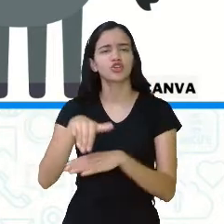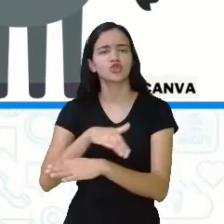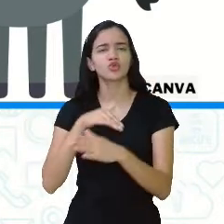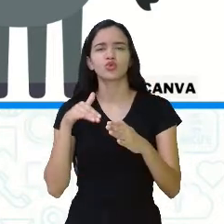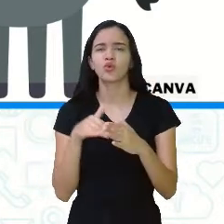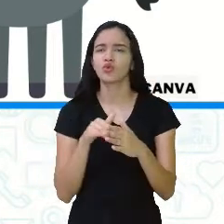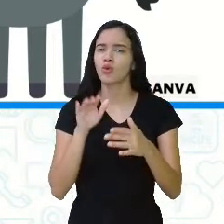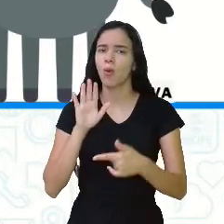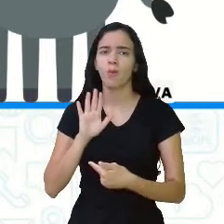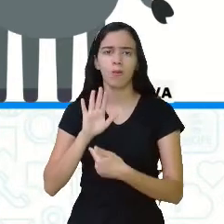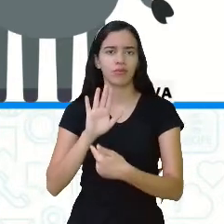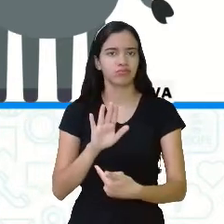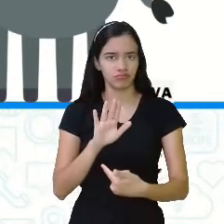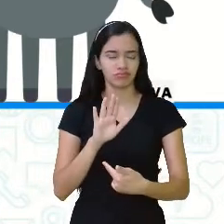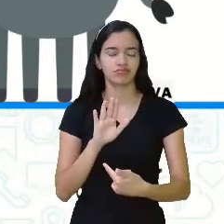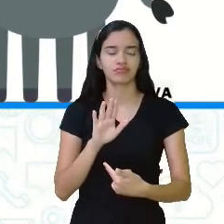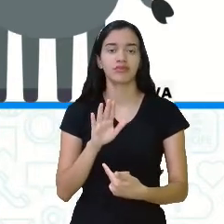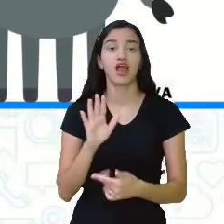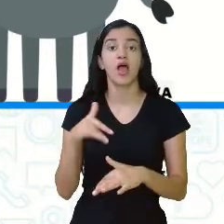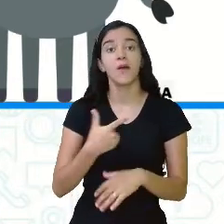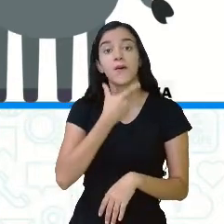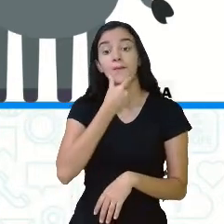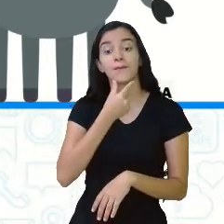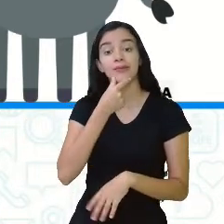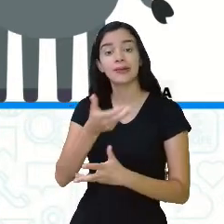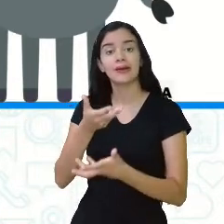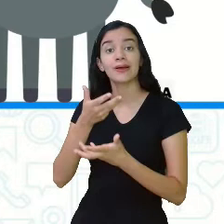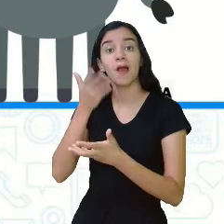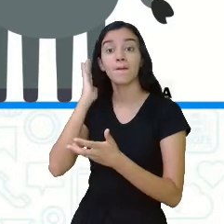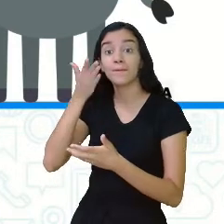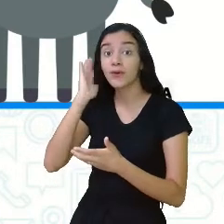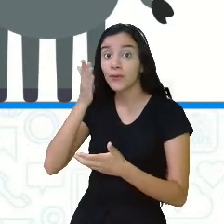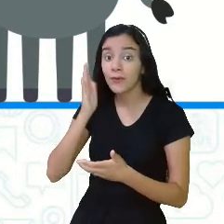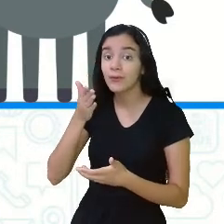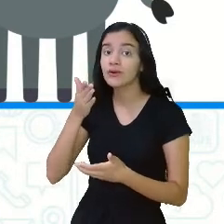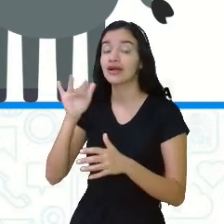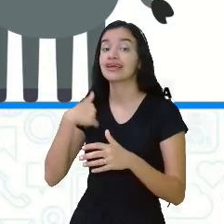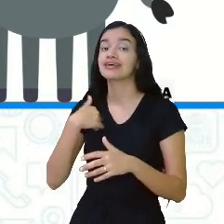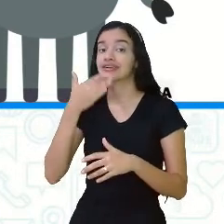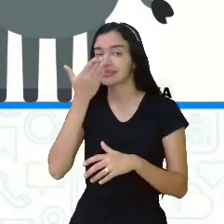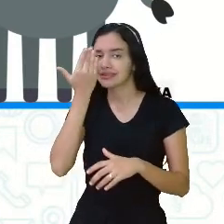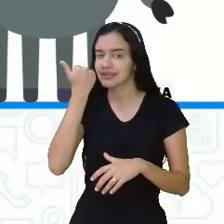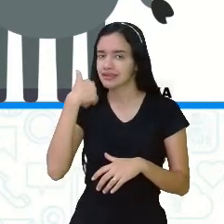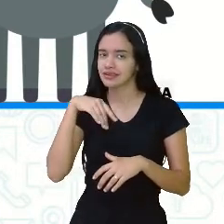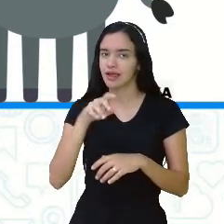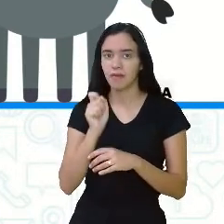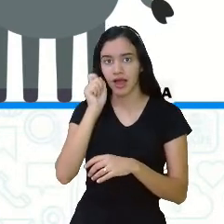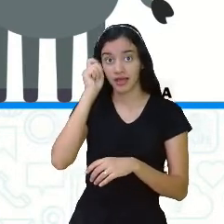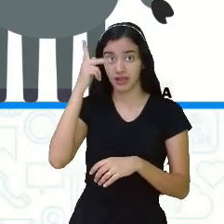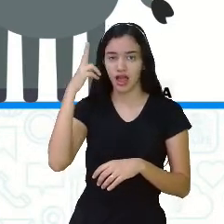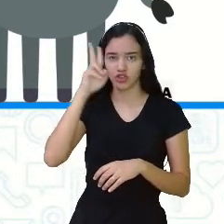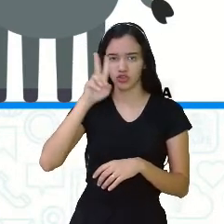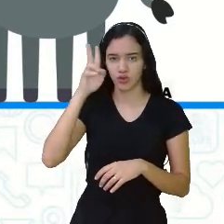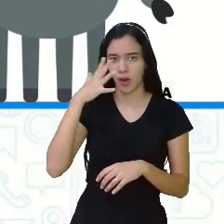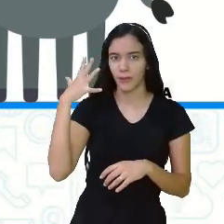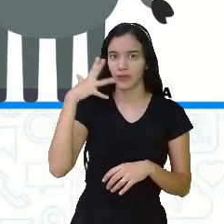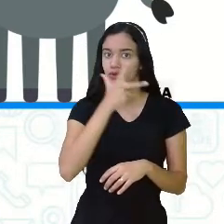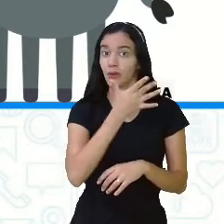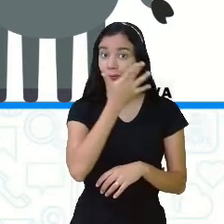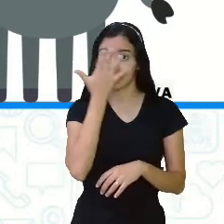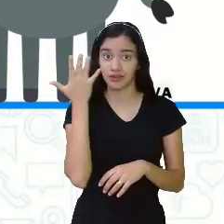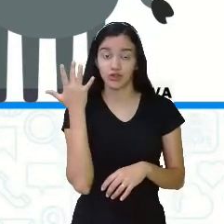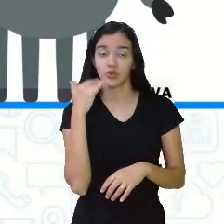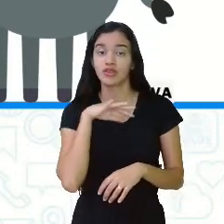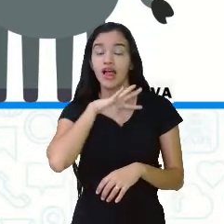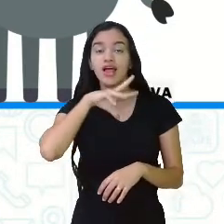que aparecer. O menino quer um burrinho que saiba inventar histórias bonitas, com pessoas e bichos e